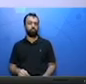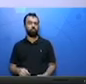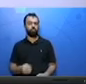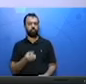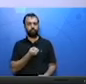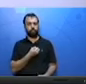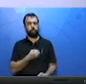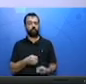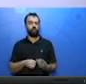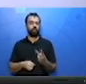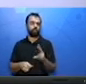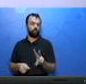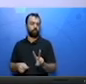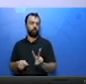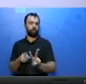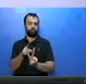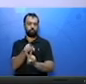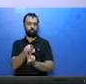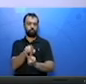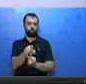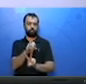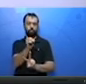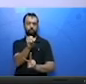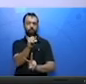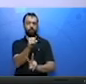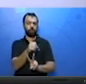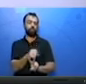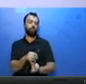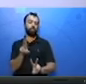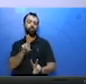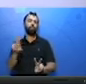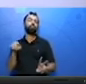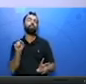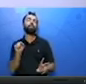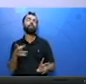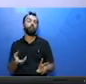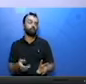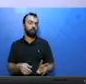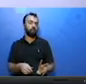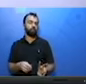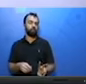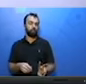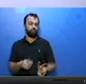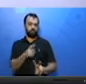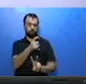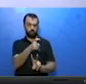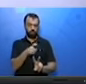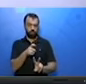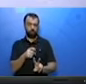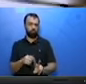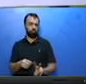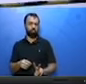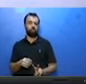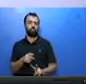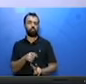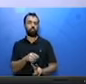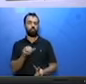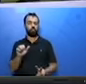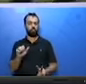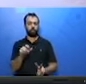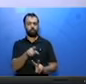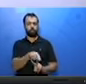valor 11? Então, o valor 8, que é o x, é abscissa e ao 11 é ordenada,